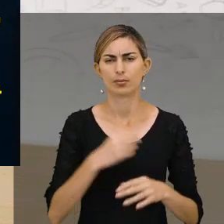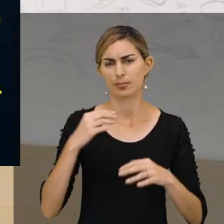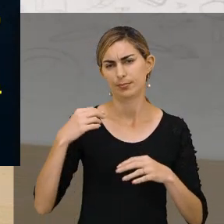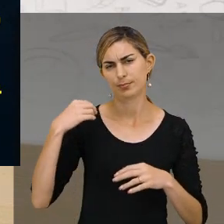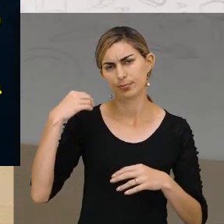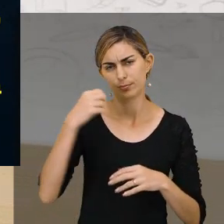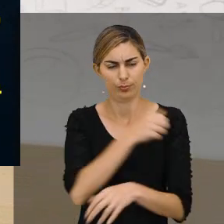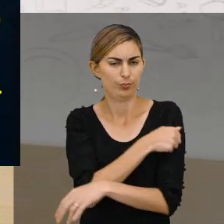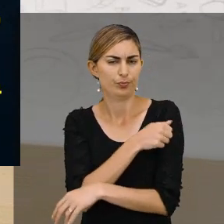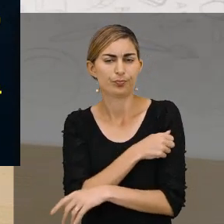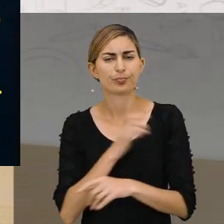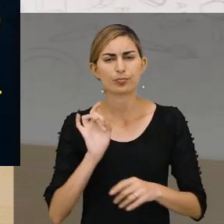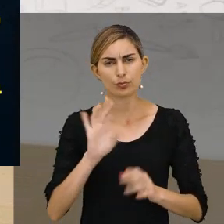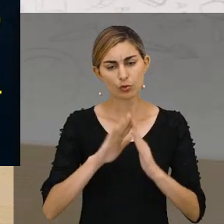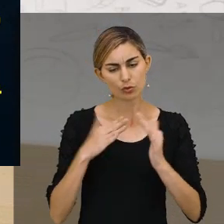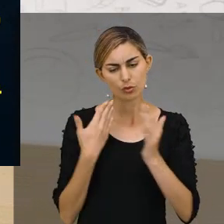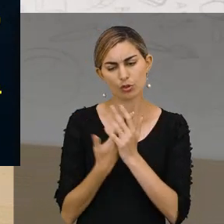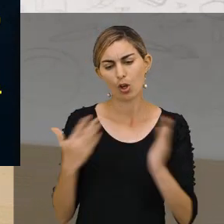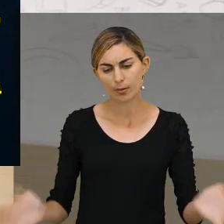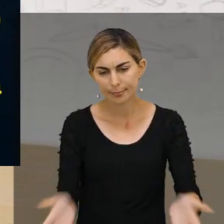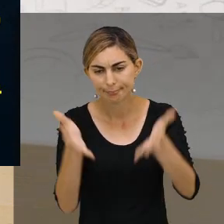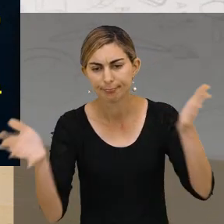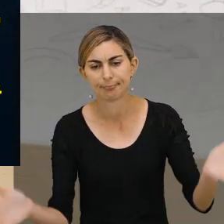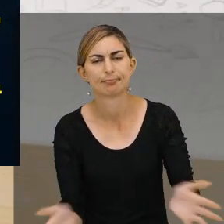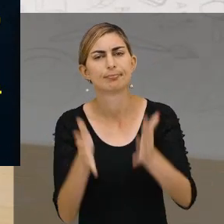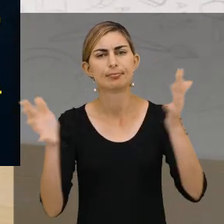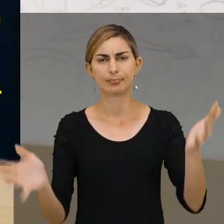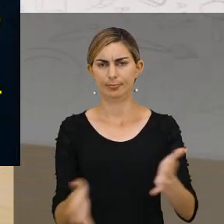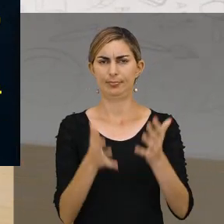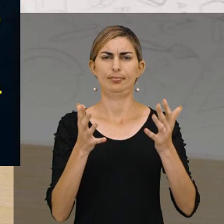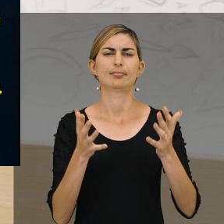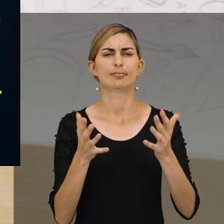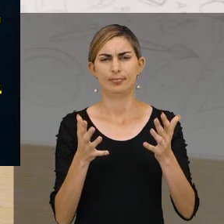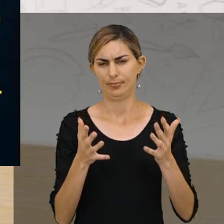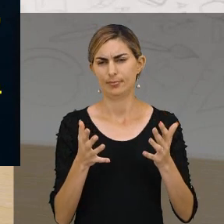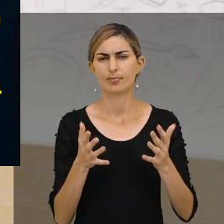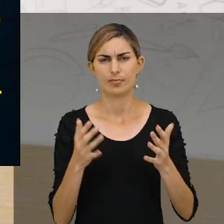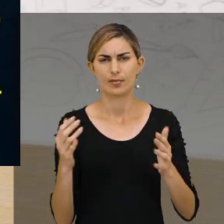eles já vivenciam, e a escola vai incentivar e